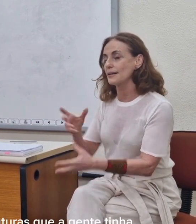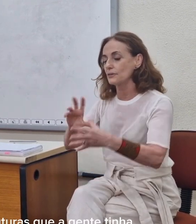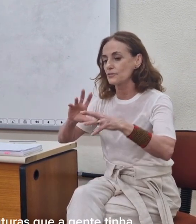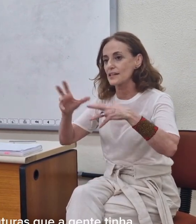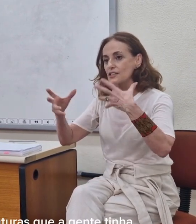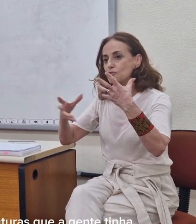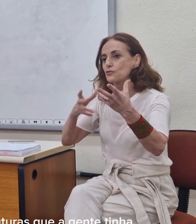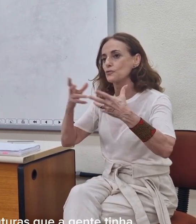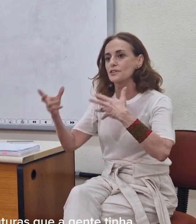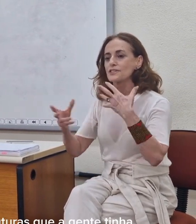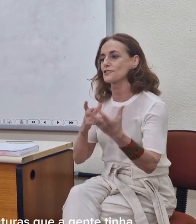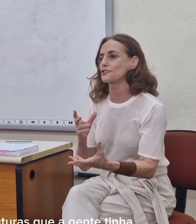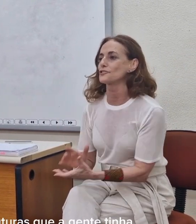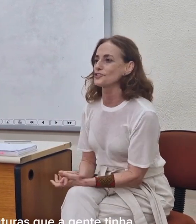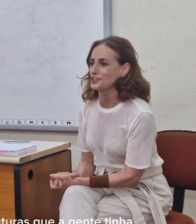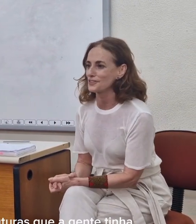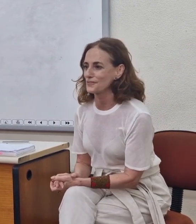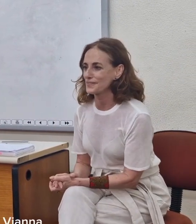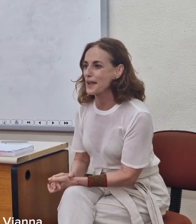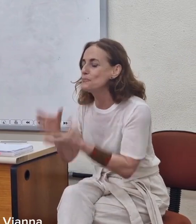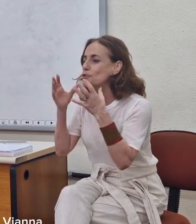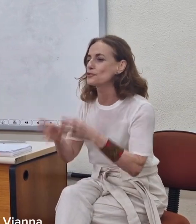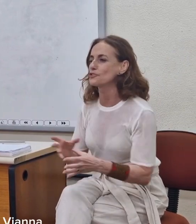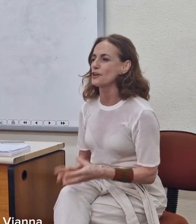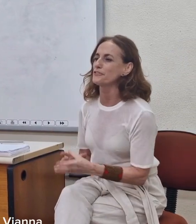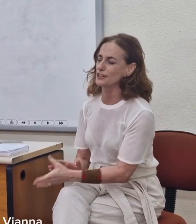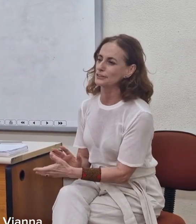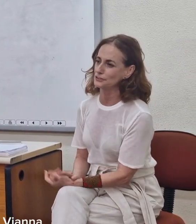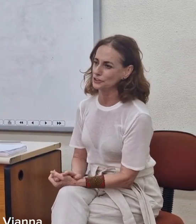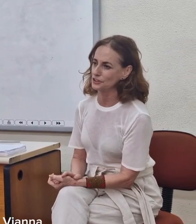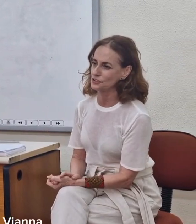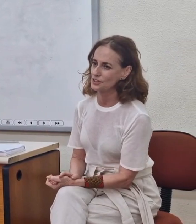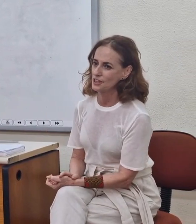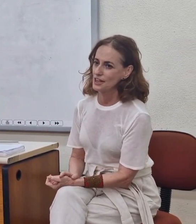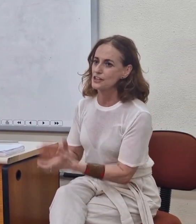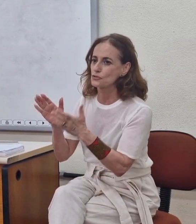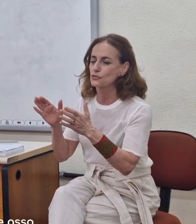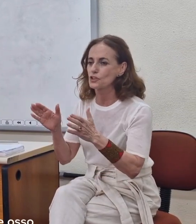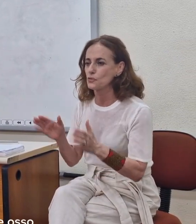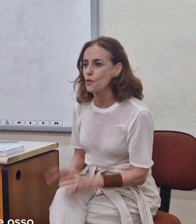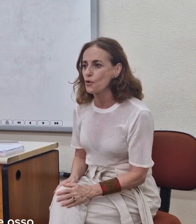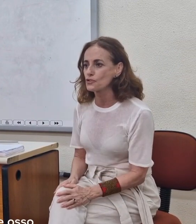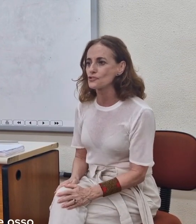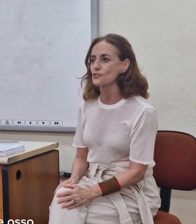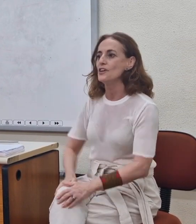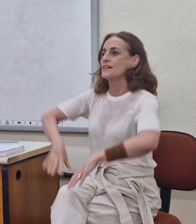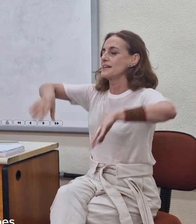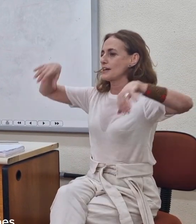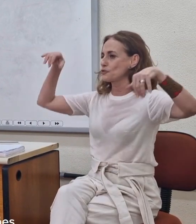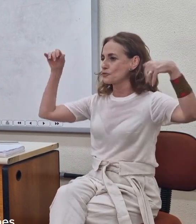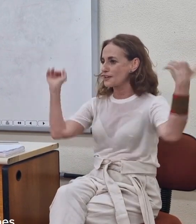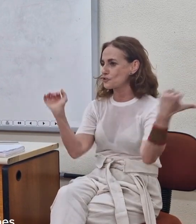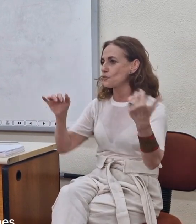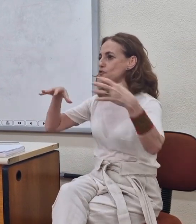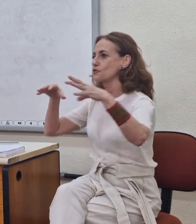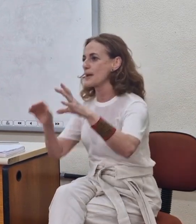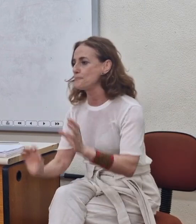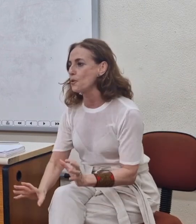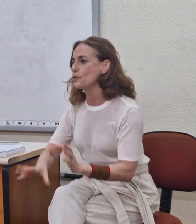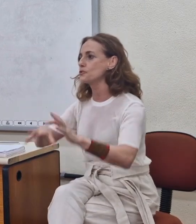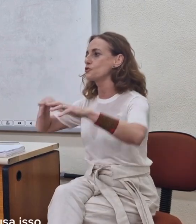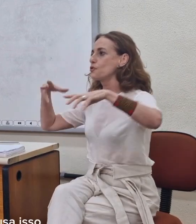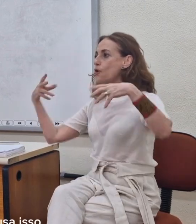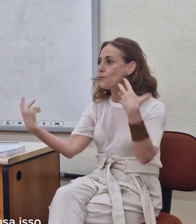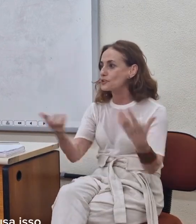troca dentro das estruturas que a gente tinha. É muito geográfico. A estrutura do osso, das articulações,